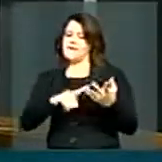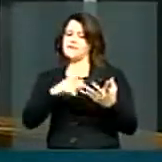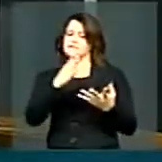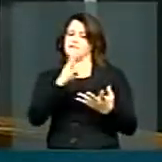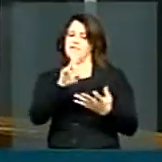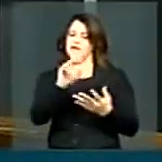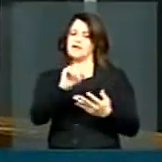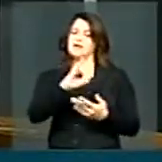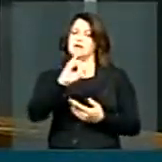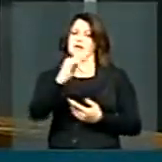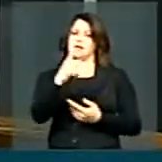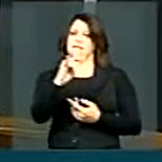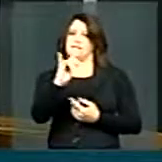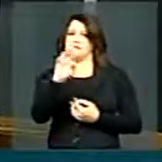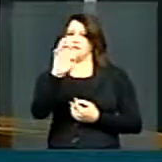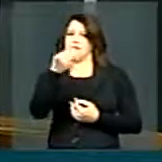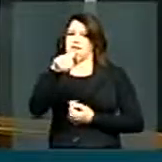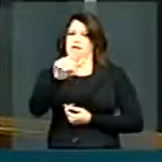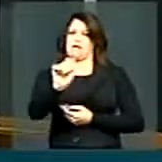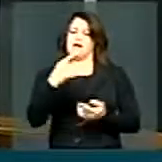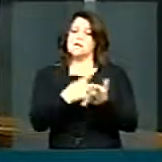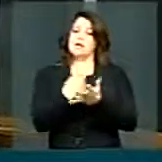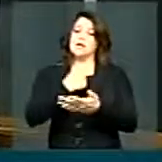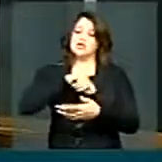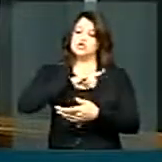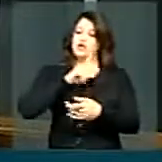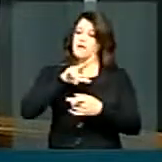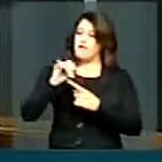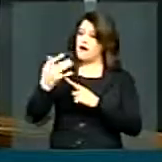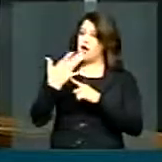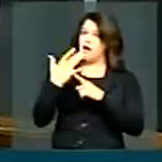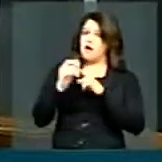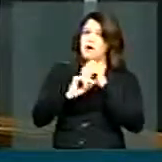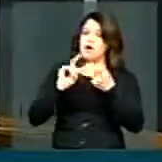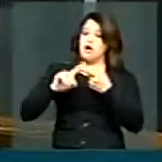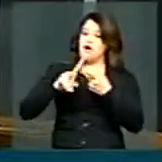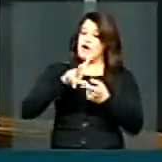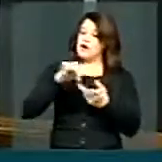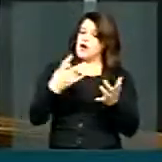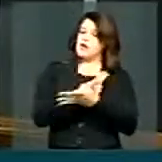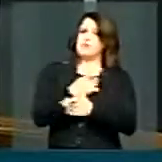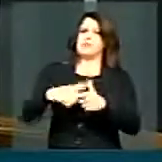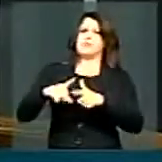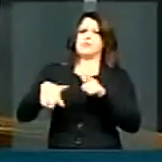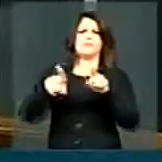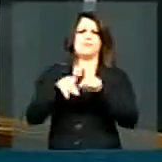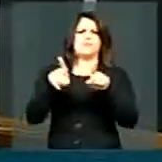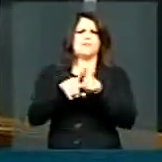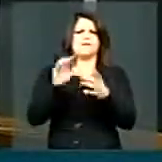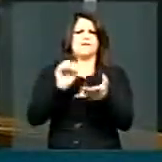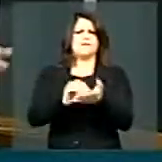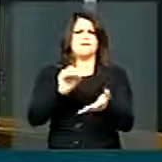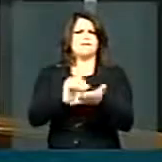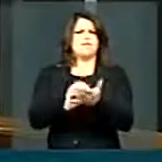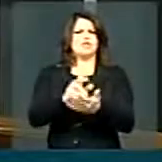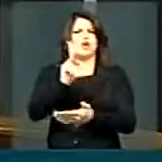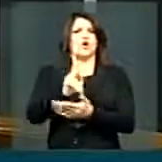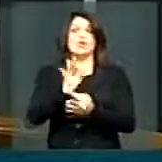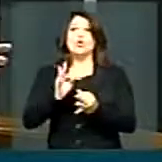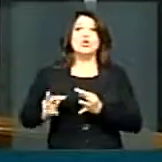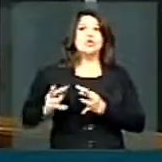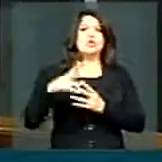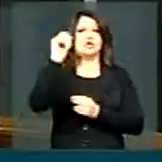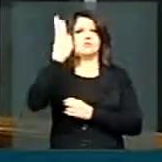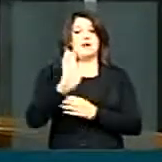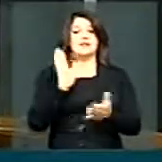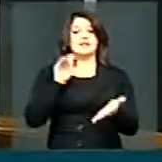Ipiranga e de todos os outros responsáveis, até porque nós estamos sob ameaça de também termos problema com abastecimento de combustível no resto do Brasil,